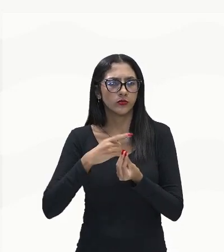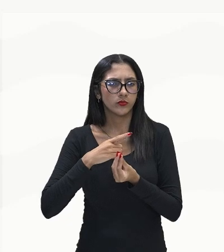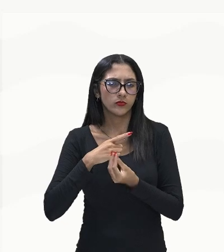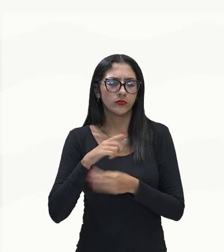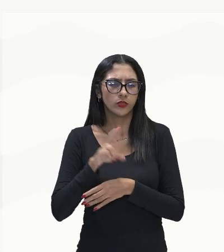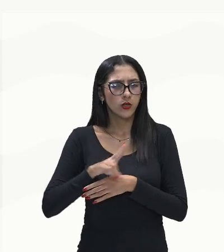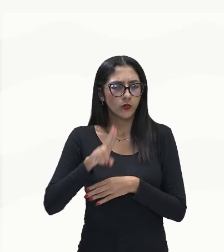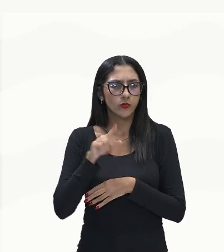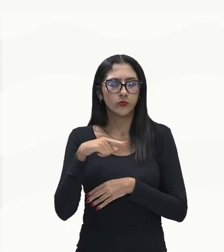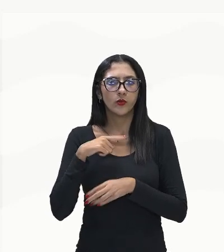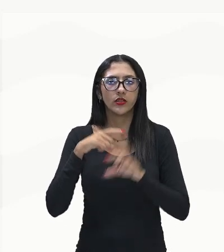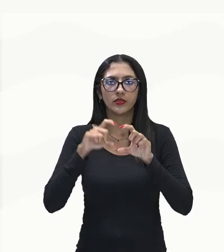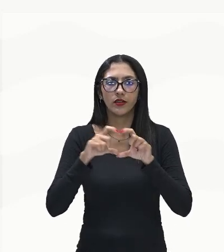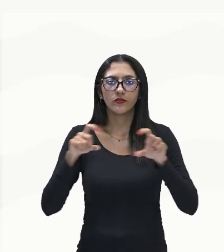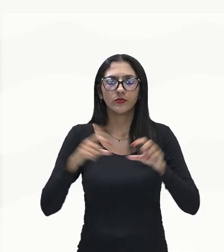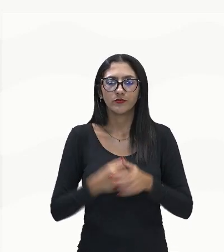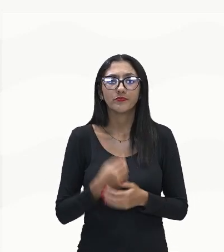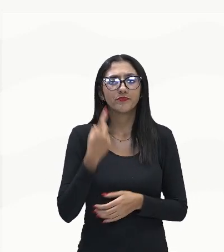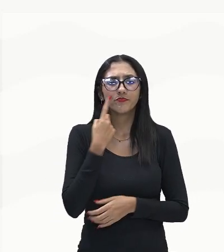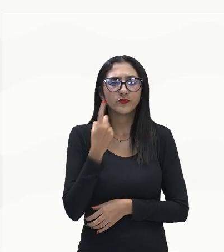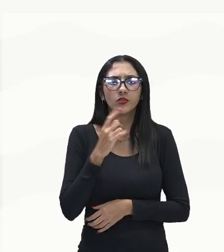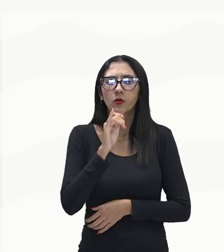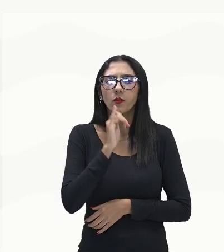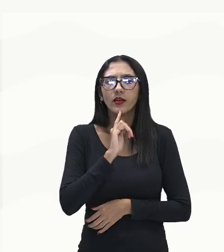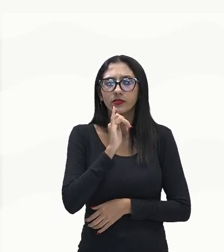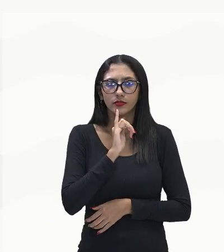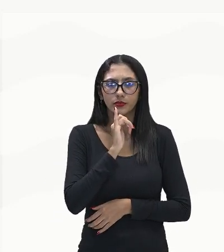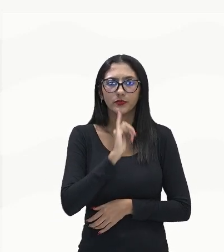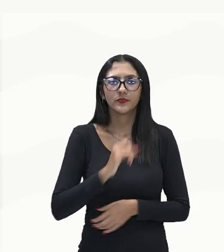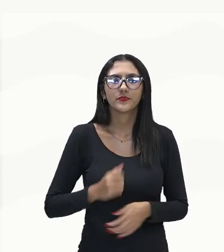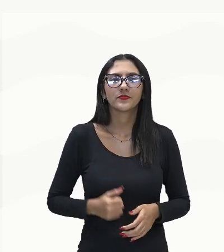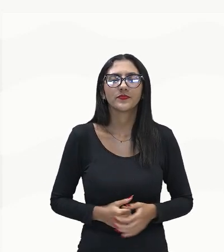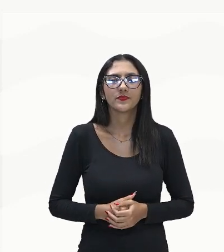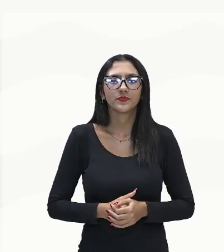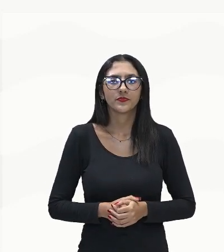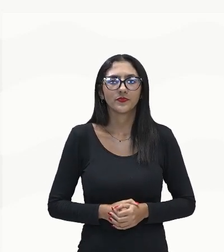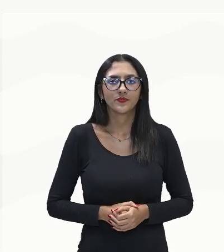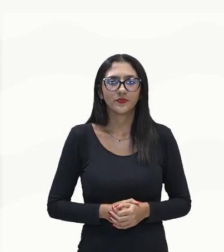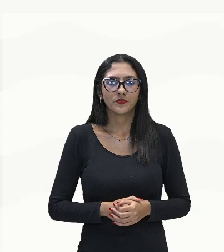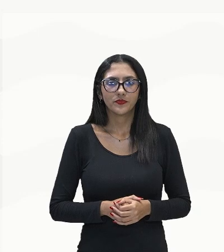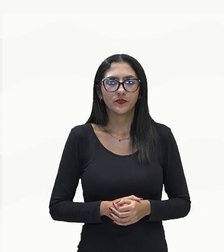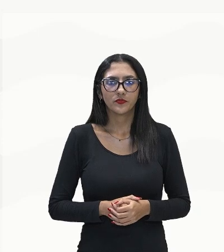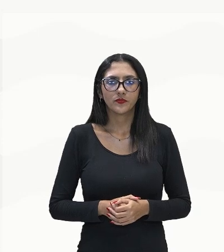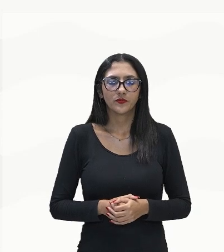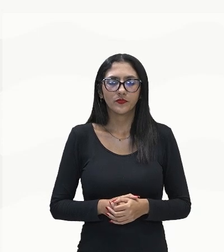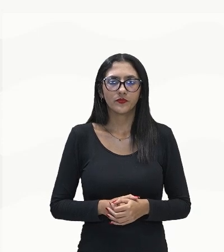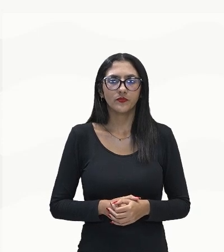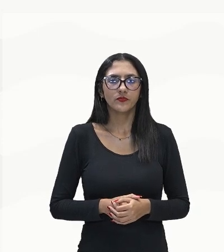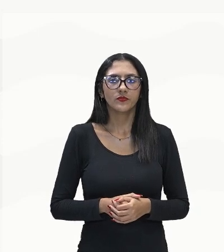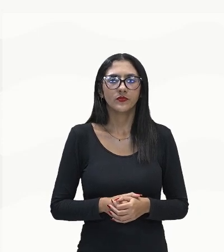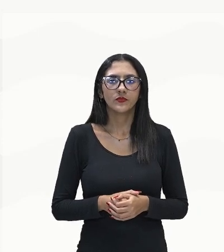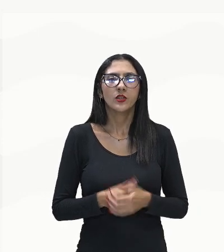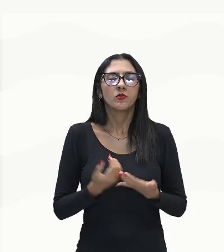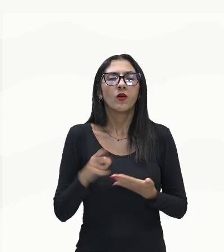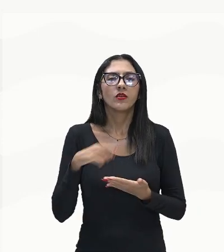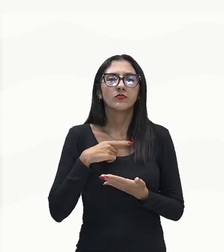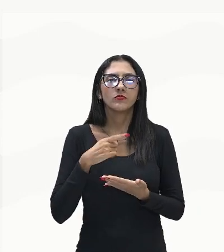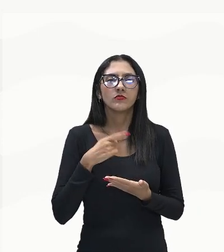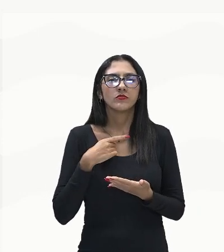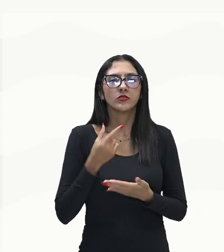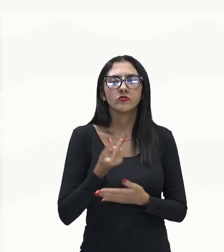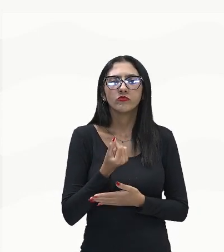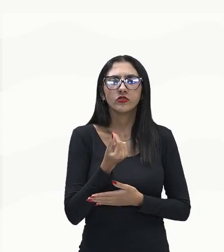essa fórmula, né? Então, vamos aí ver um exemplo. Qual será o montante gerado por